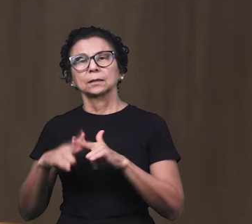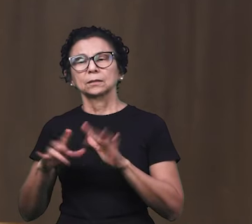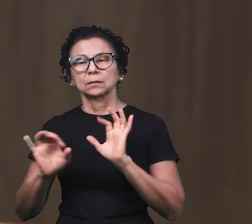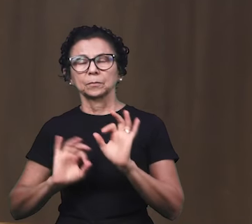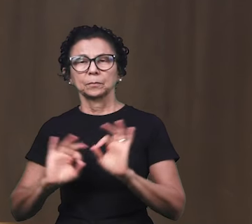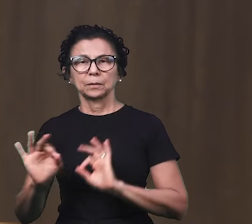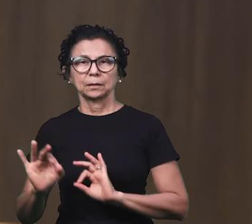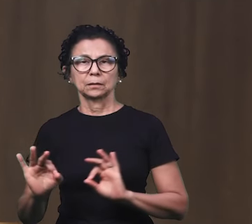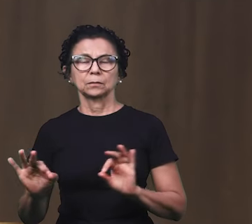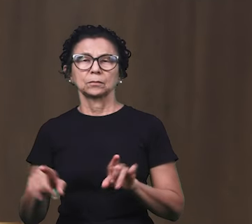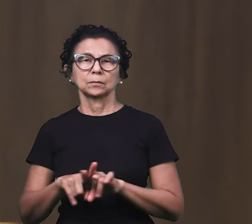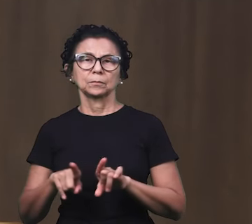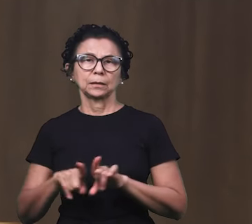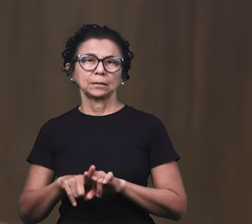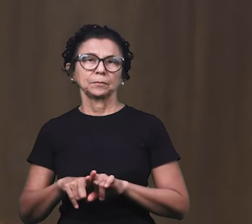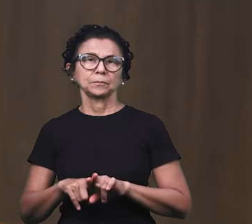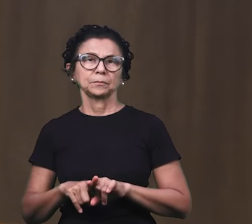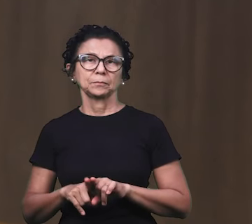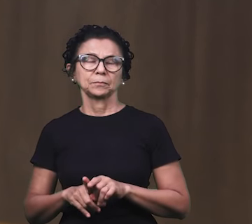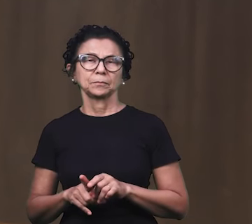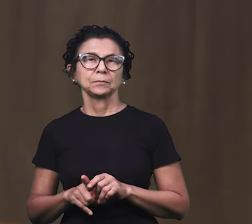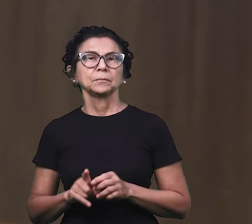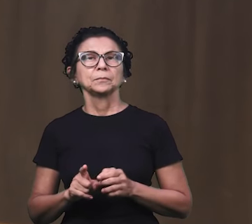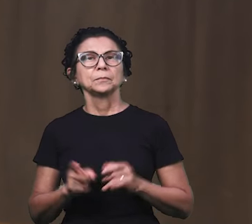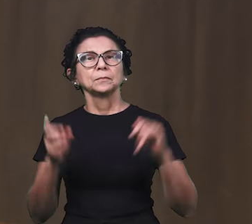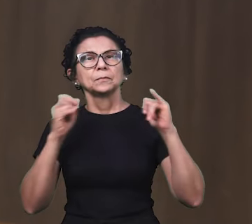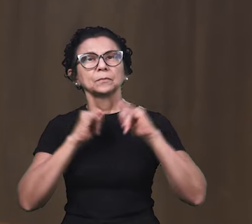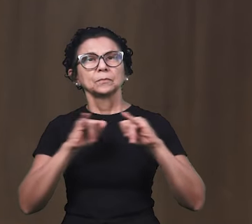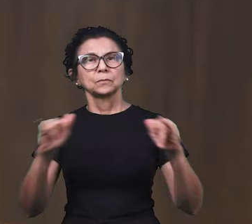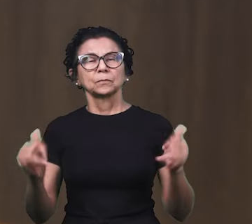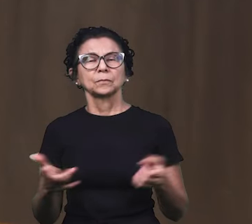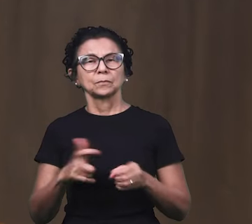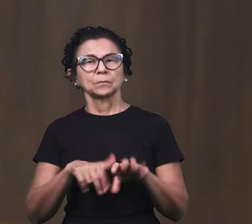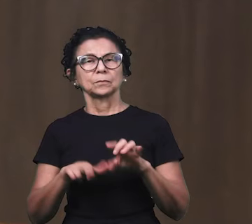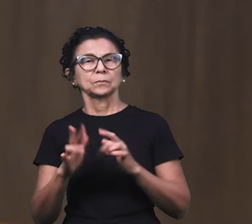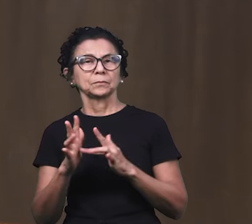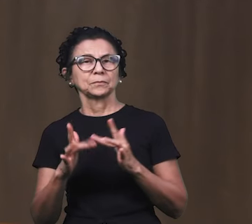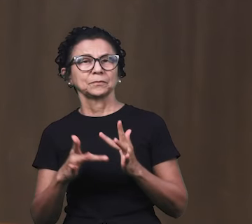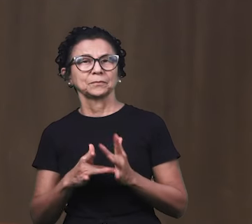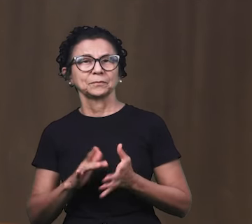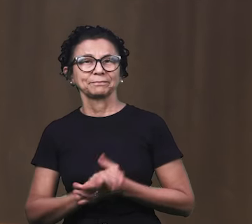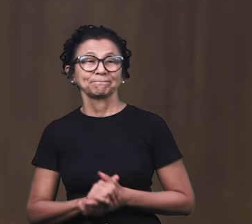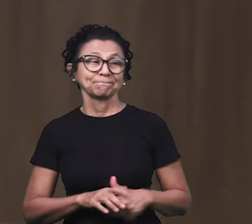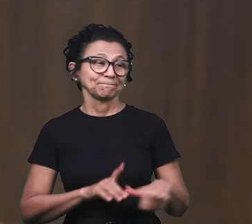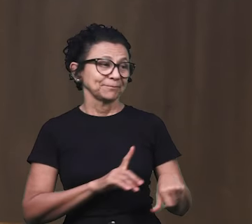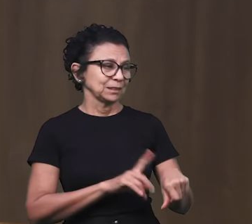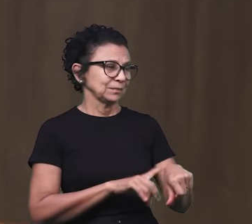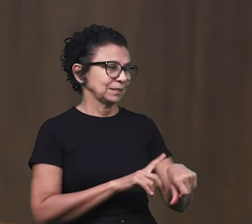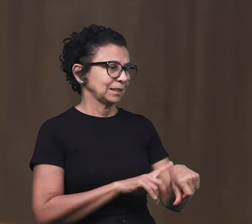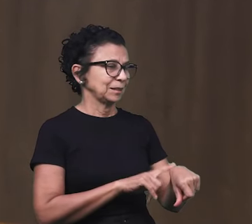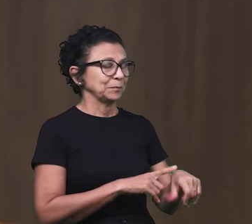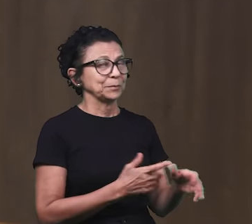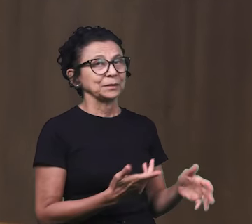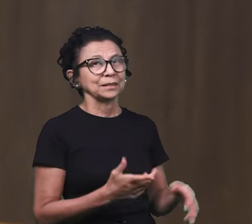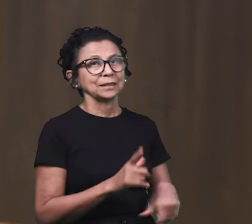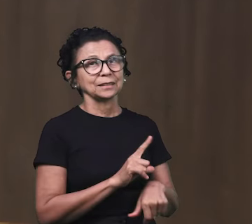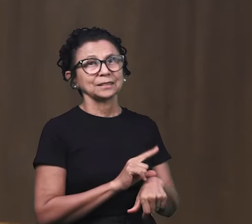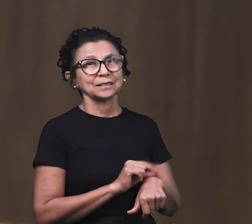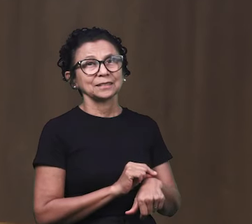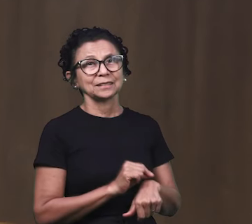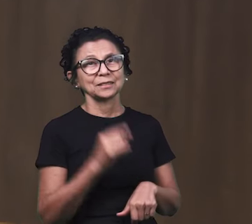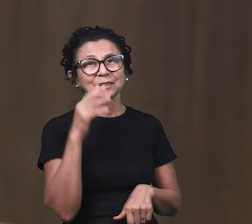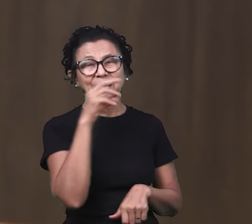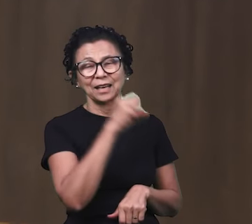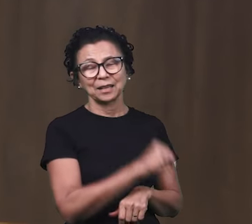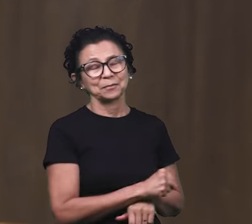de Jesus, para o arrebatamento. E passando aqui falar, que já o tempo a gente fica às vezes muito rápido, até aflito com o tempo, passa